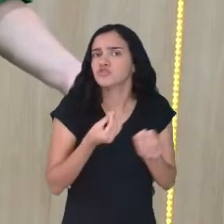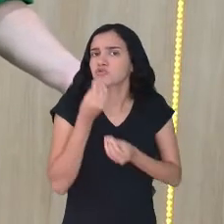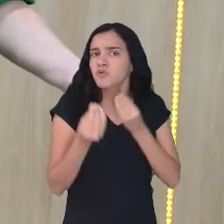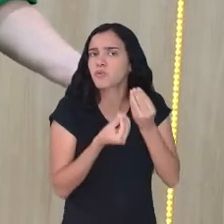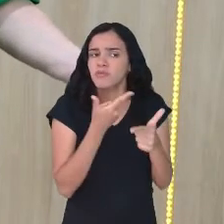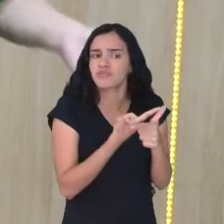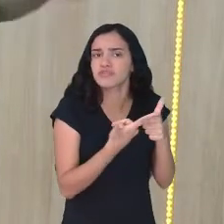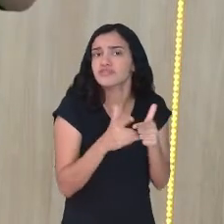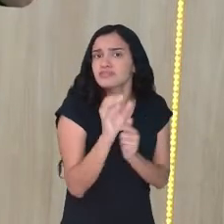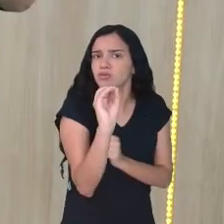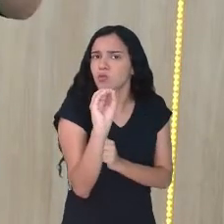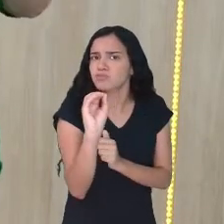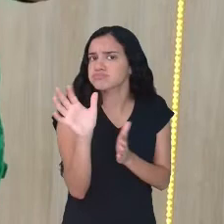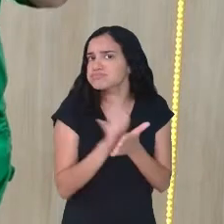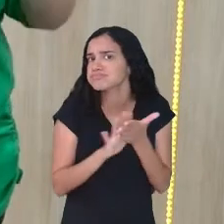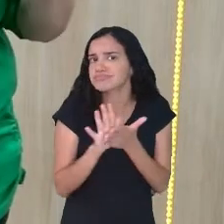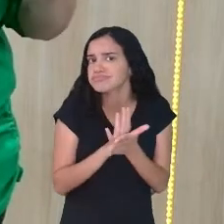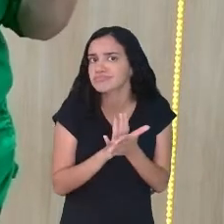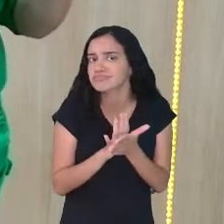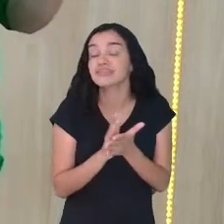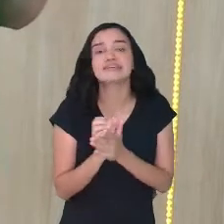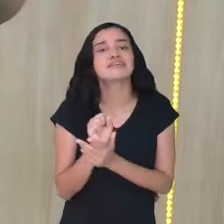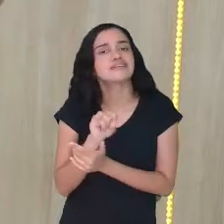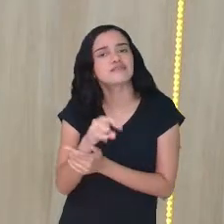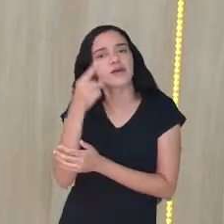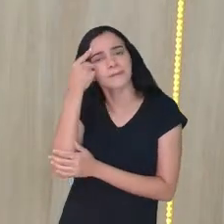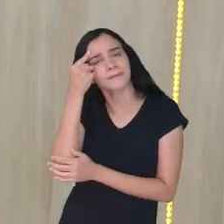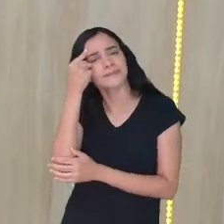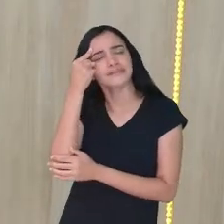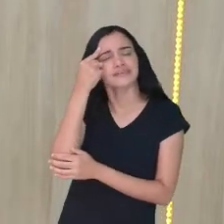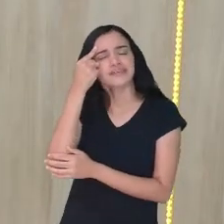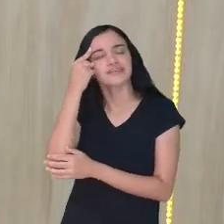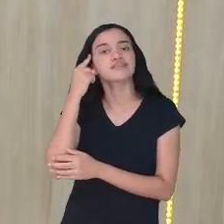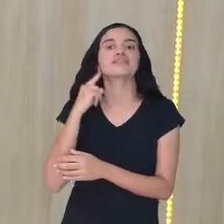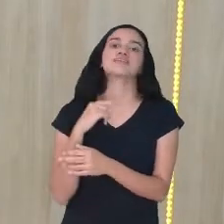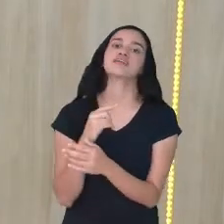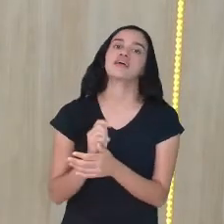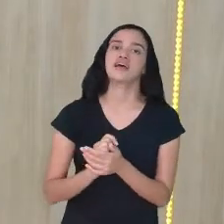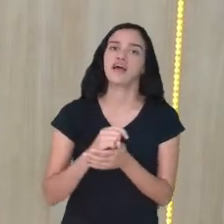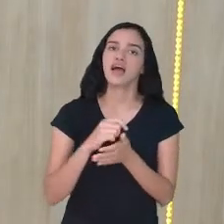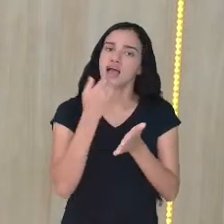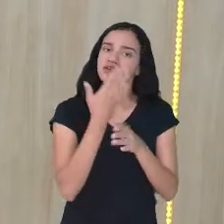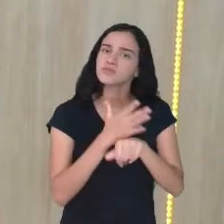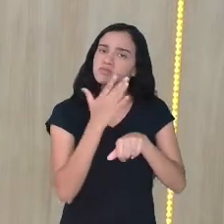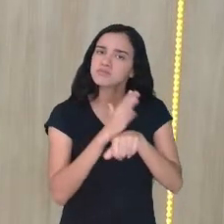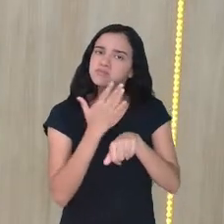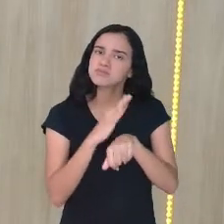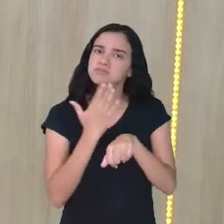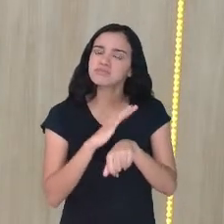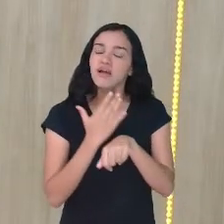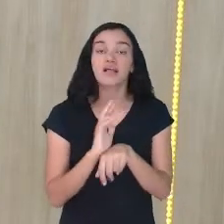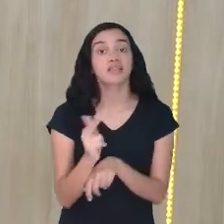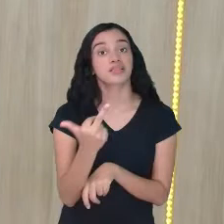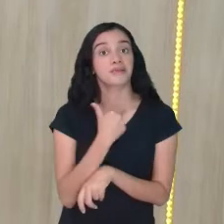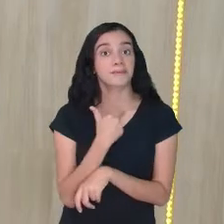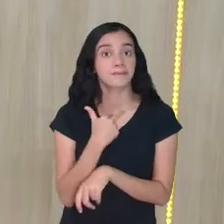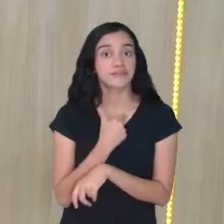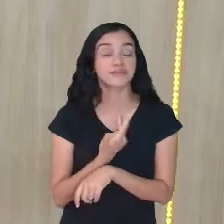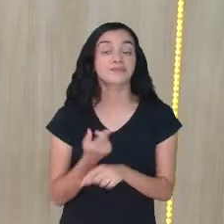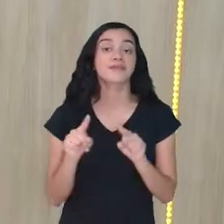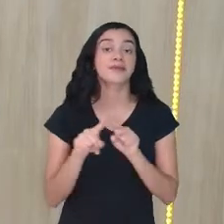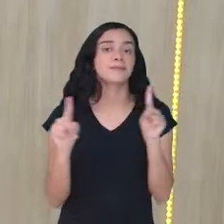0? Se você pensar, fazer esse raciocínio, você vai ver que não pode. E